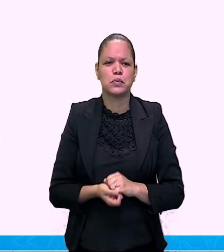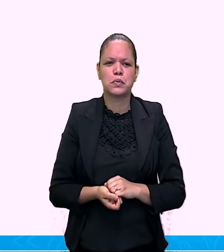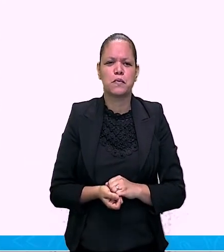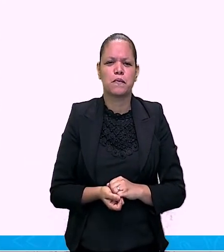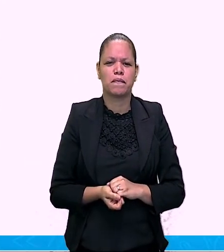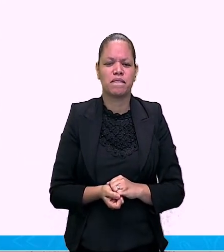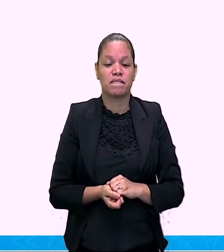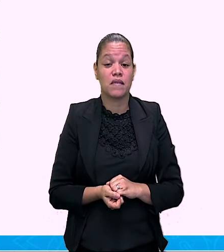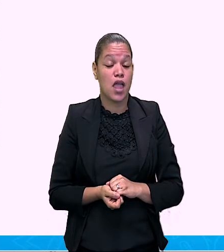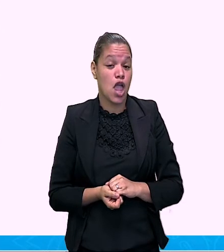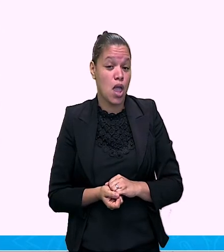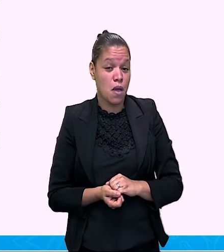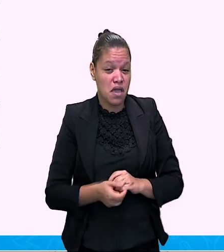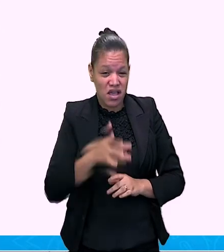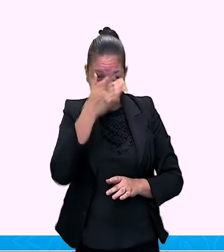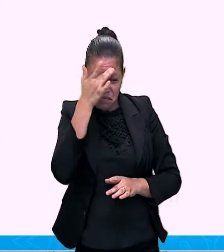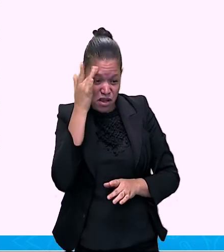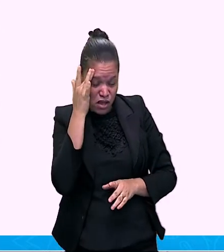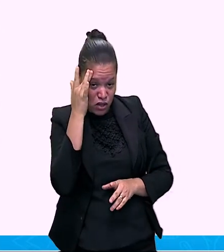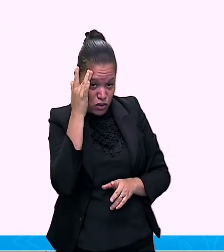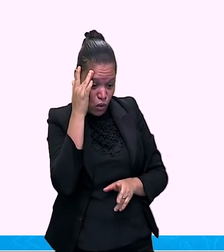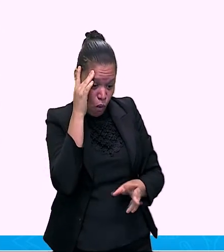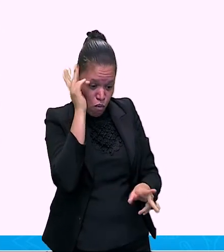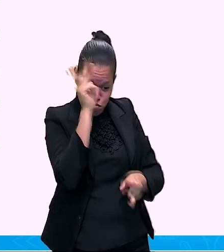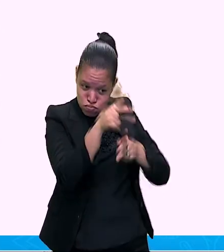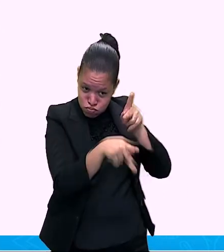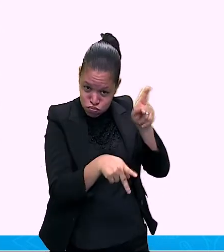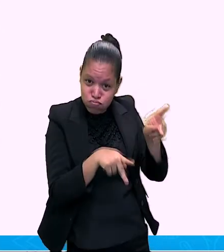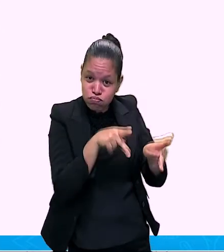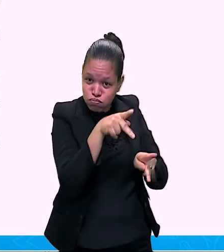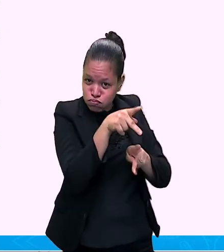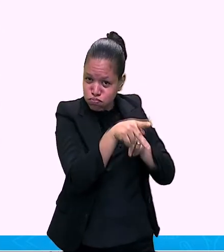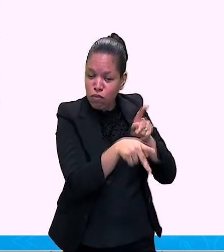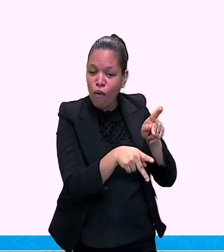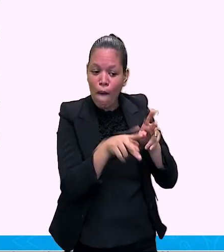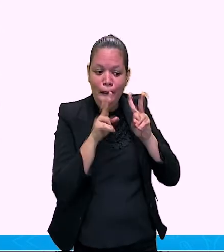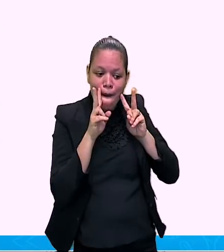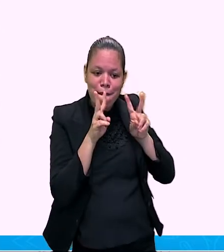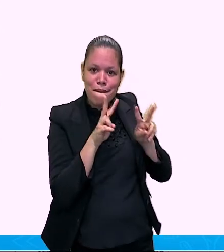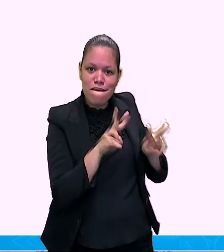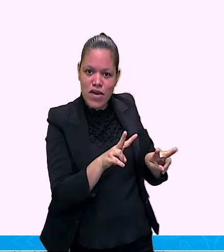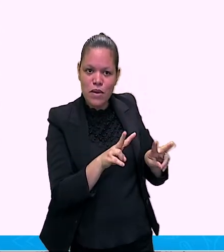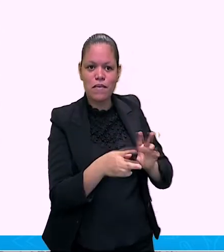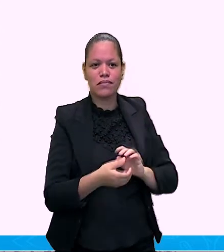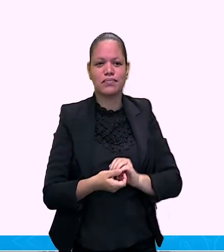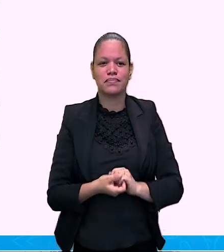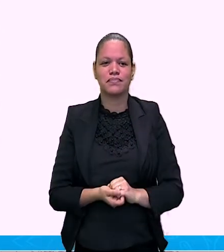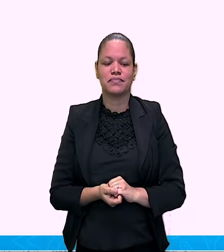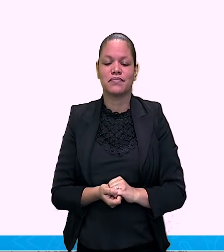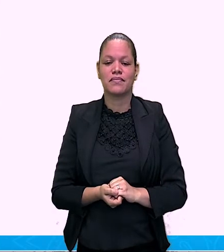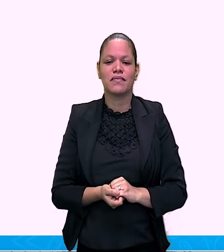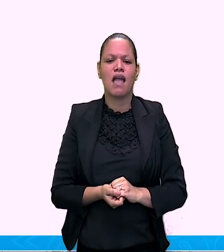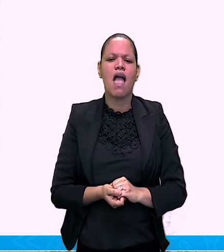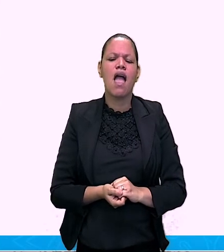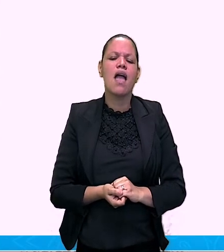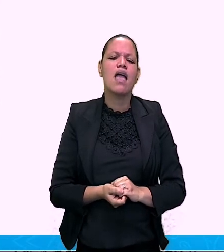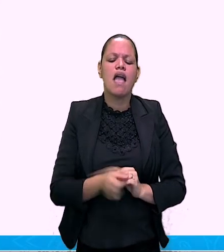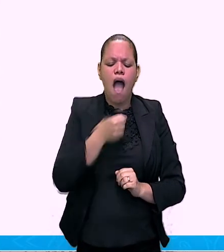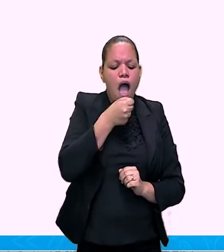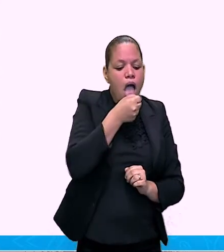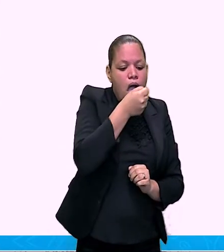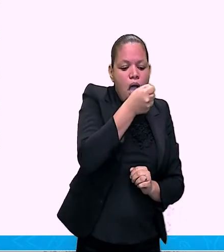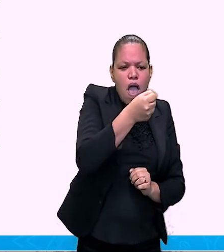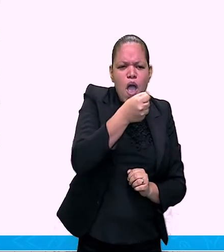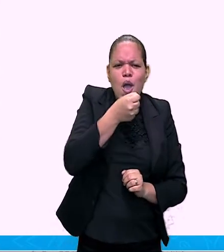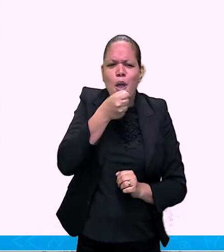E a reportagem é o aprofundamento da notícia, trazendo mais detalhes significativos para